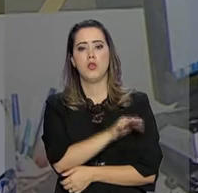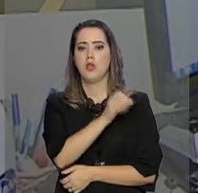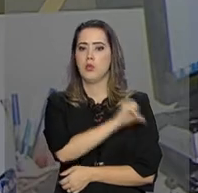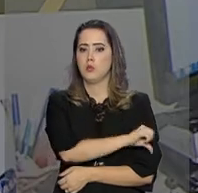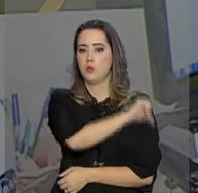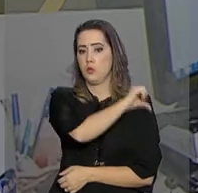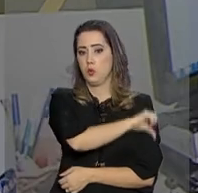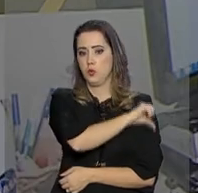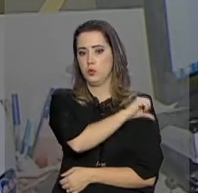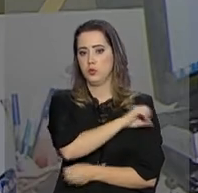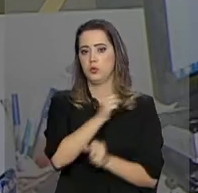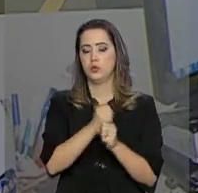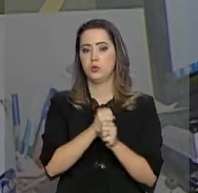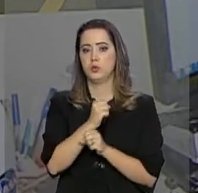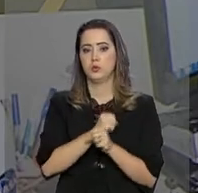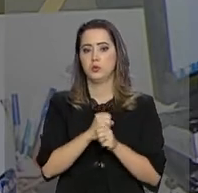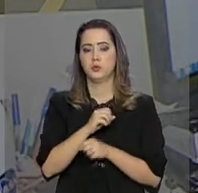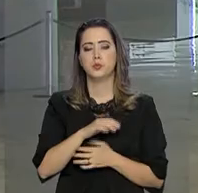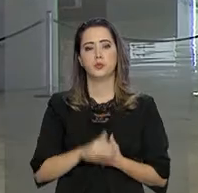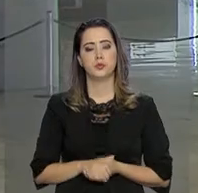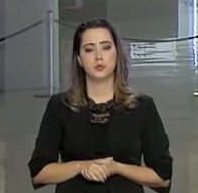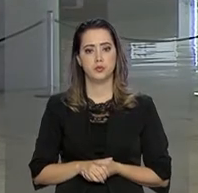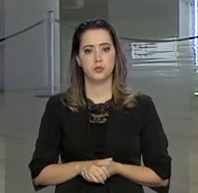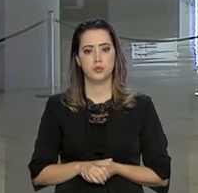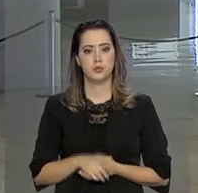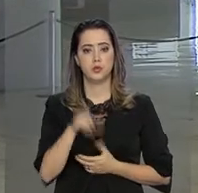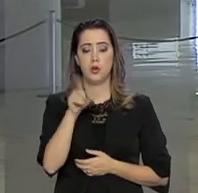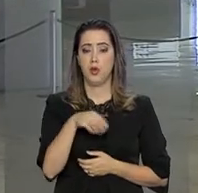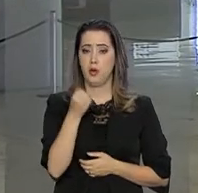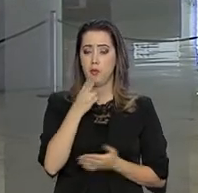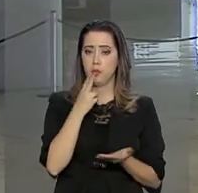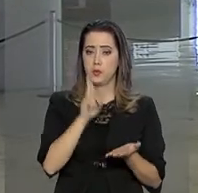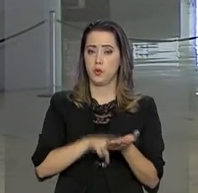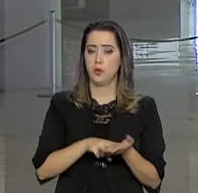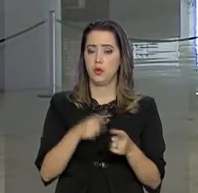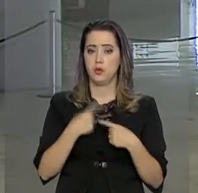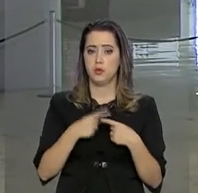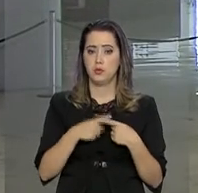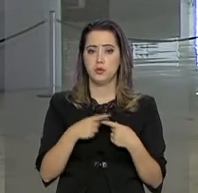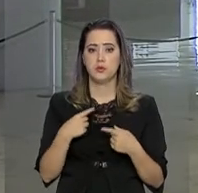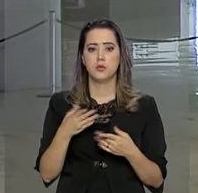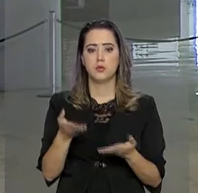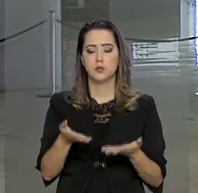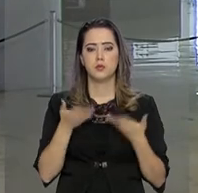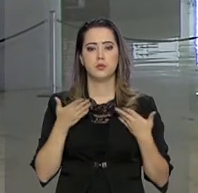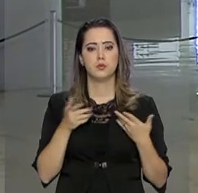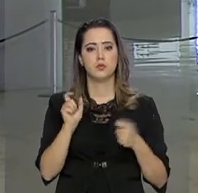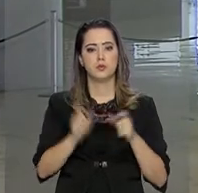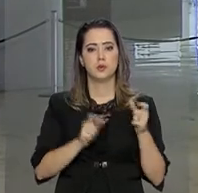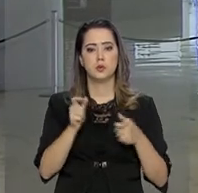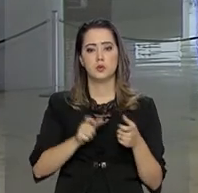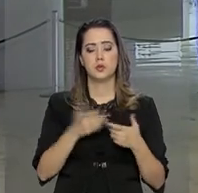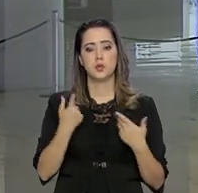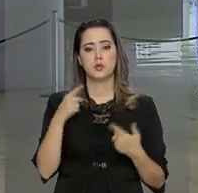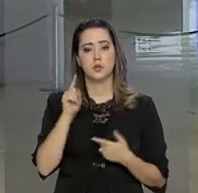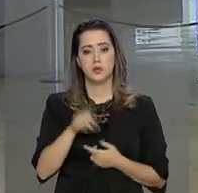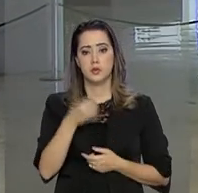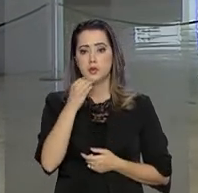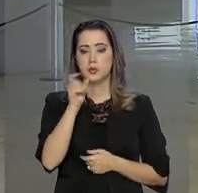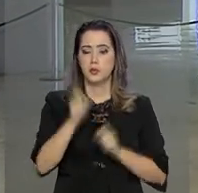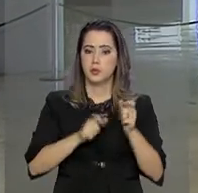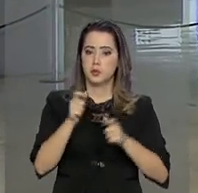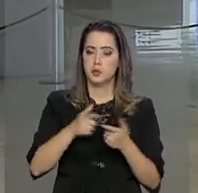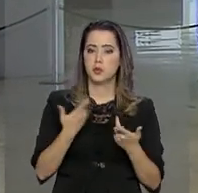o 9º ano do ensino fundamental ganham os correios porque recebem os menores ganhos menores